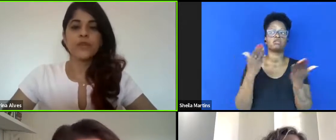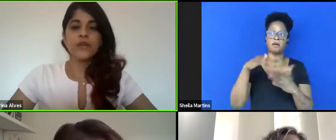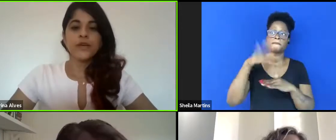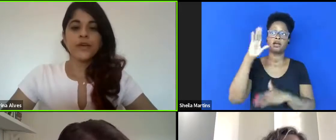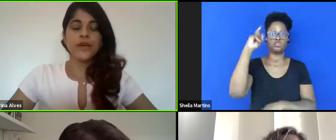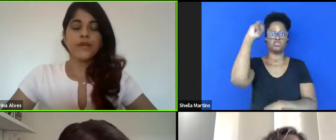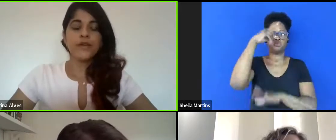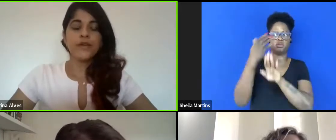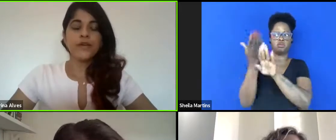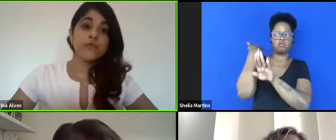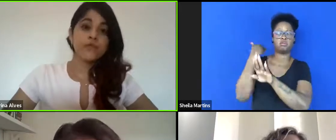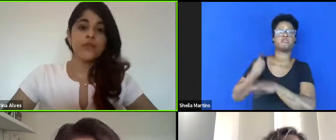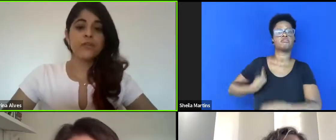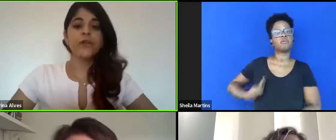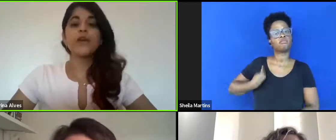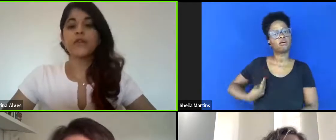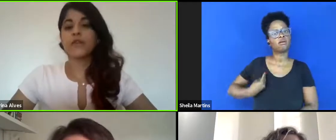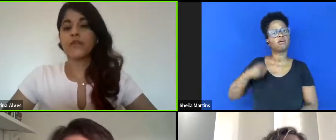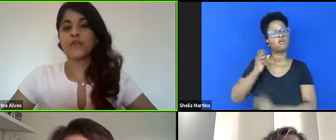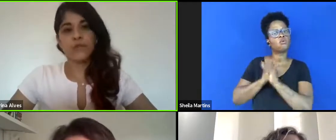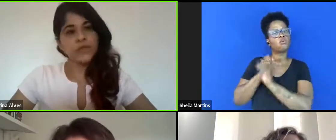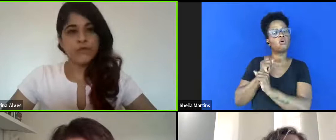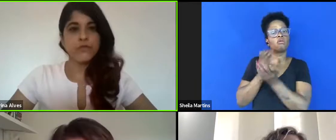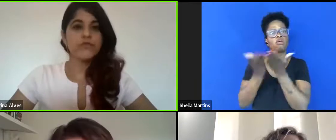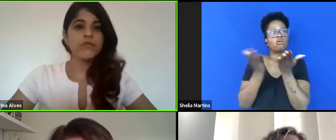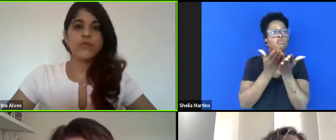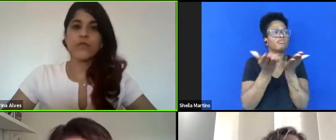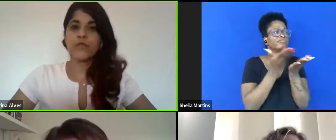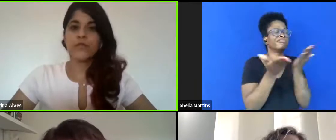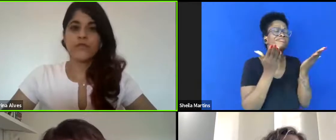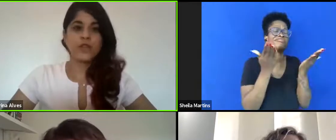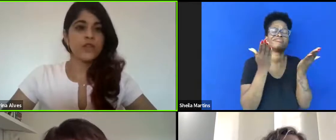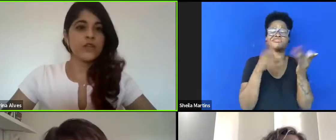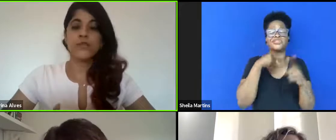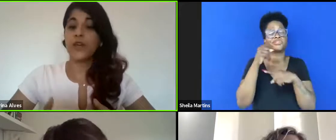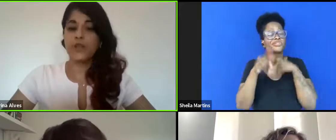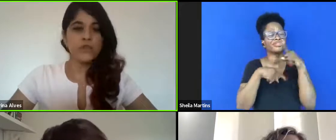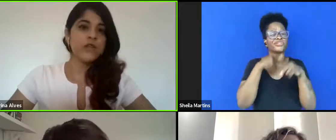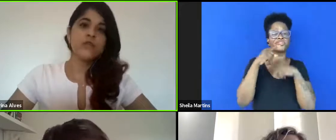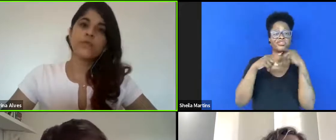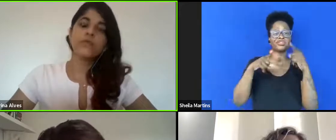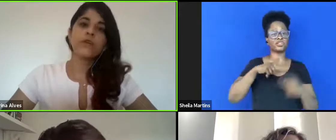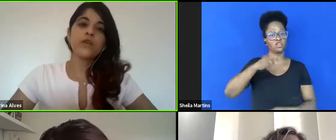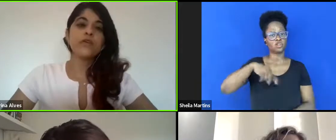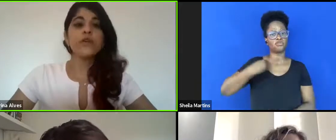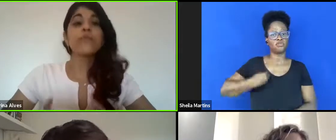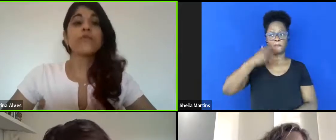passamos. Foi um ano de muitas perdas, de muitas dúvidas, onde enfrentamos